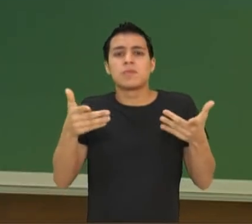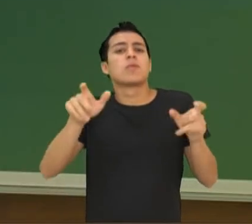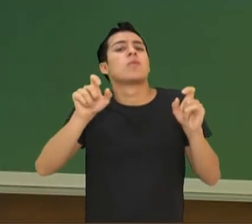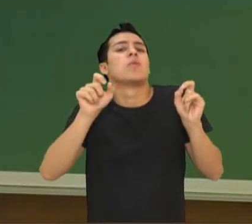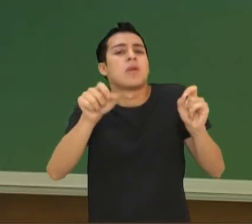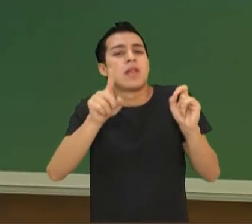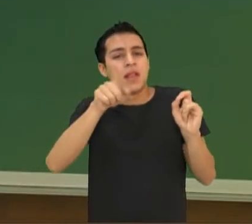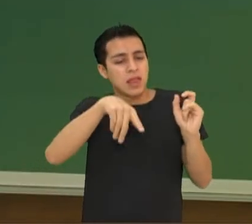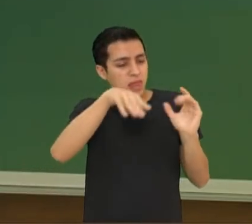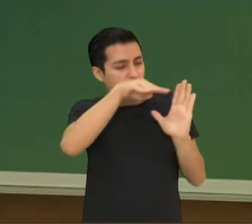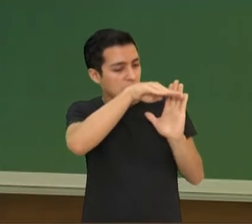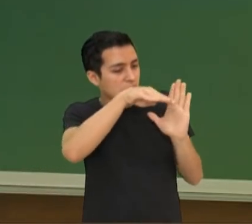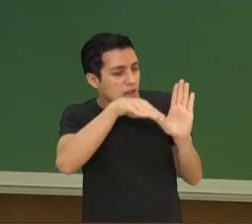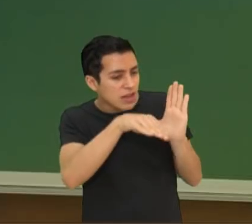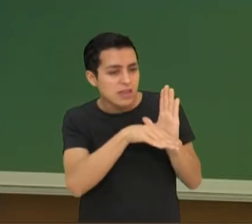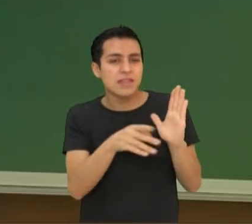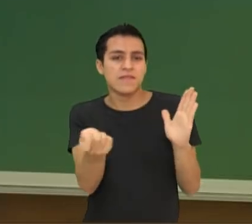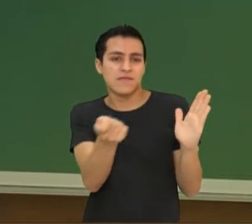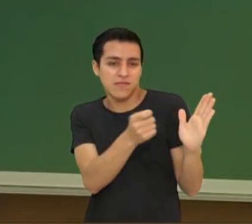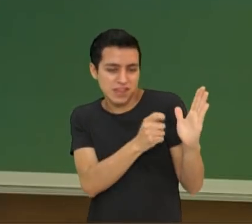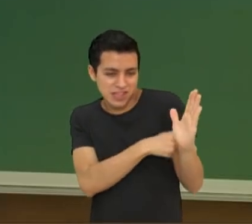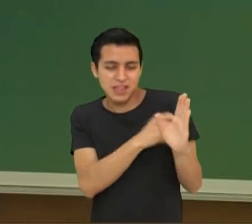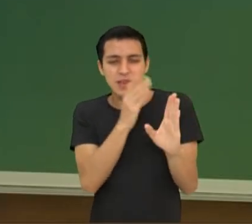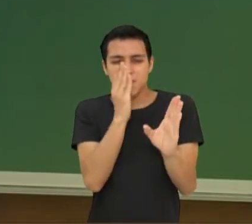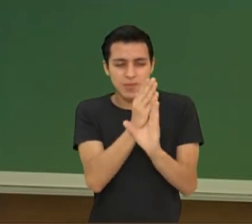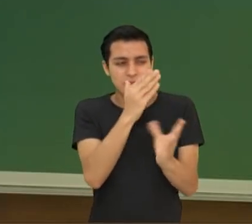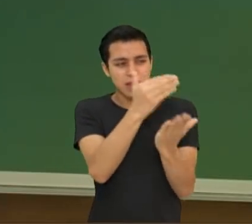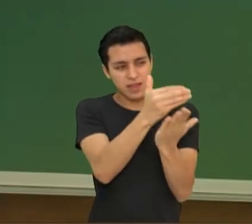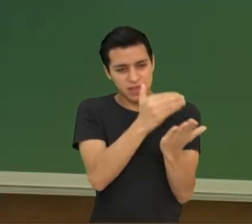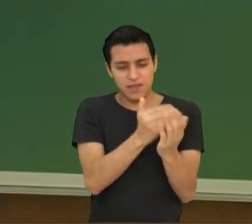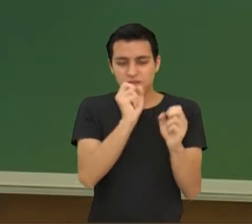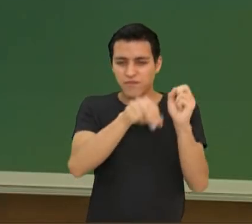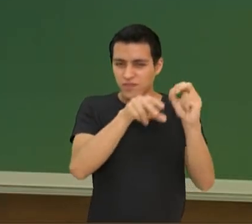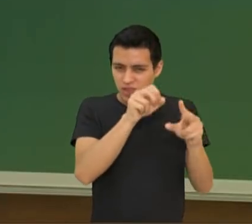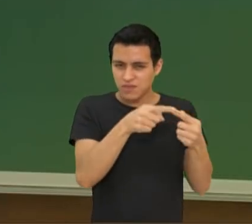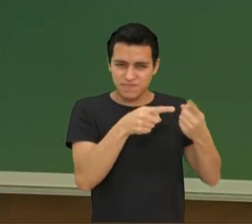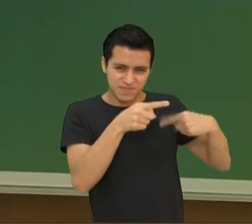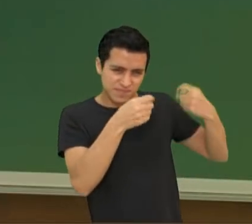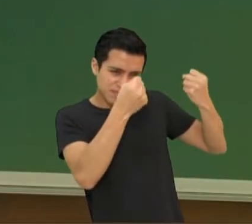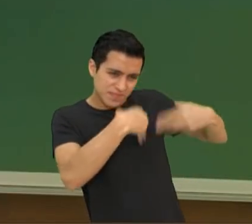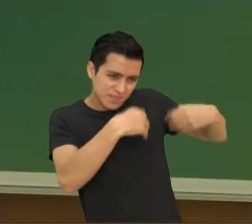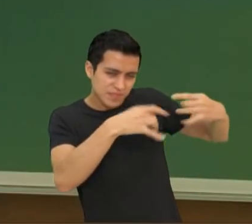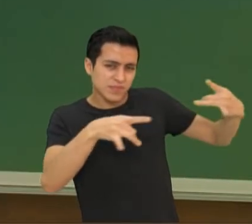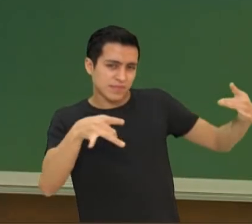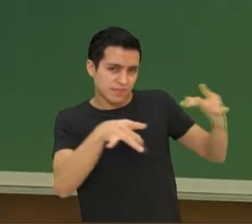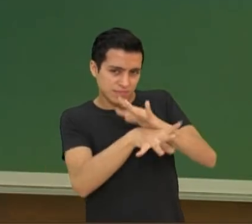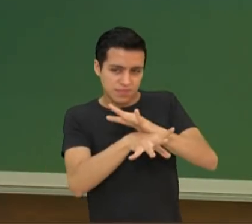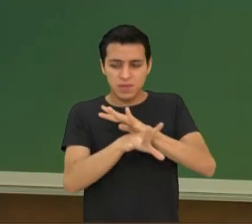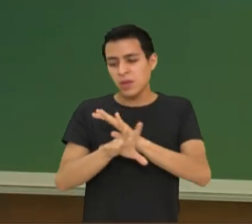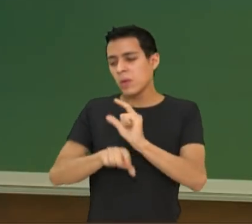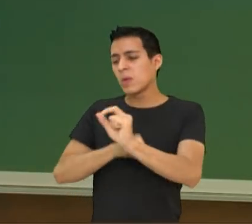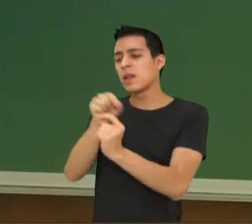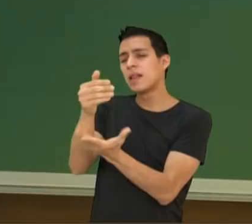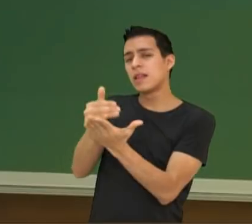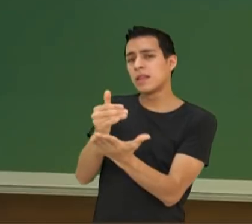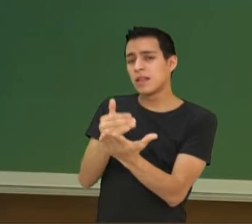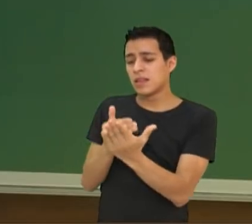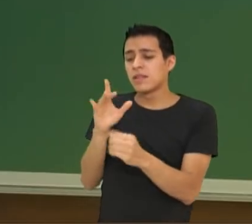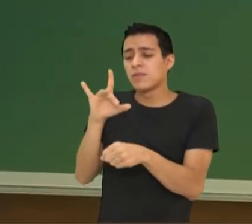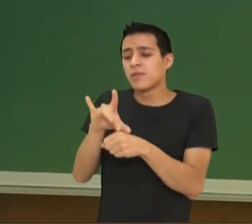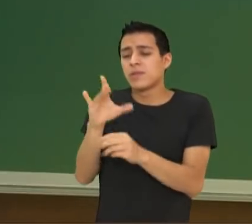uma listinha das vacinas causadas por vírus, que nós já trabalhamos, e daquelas que são causadas